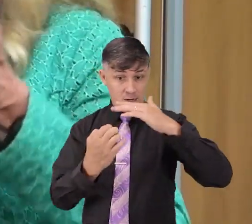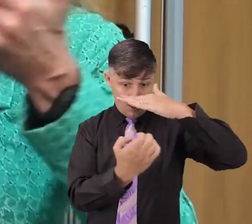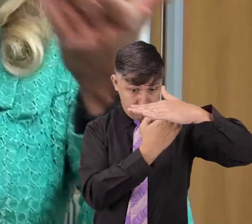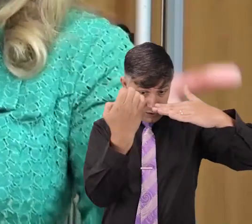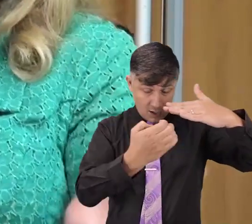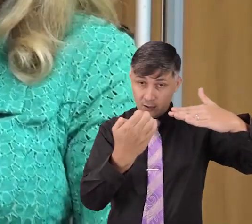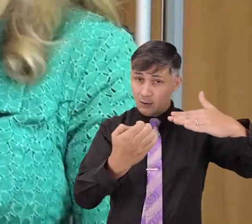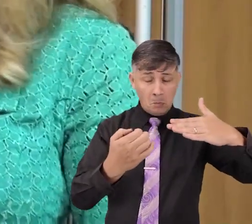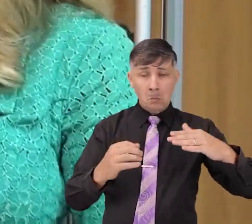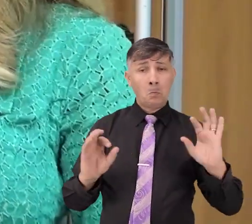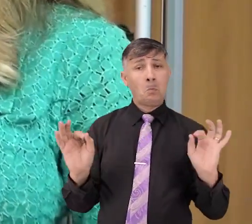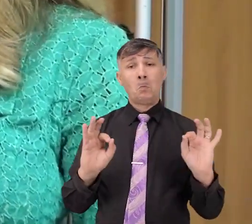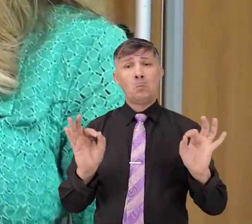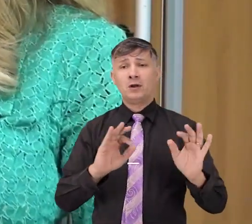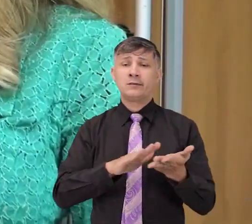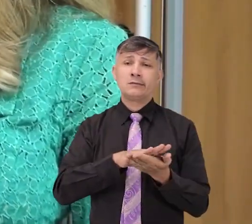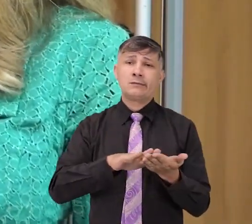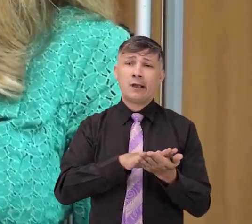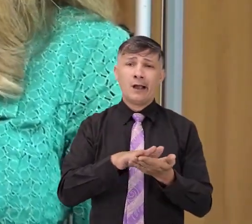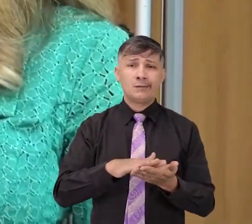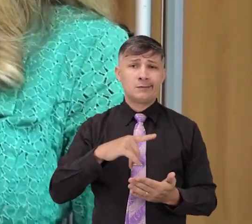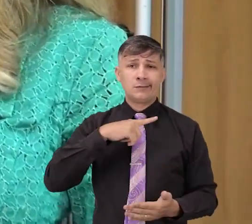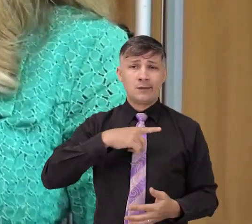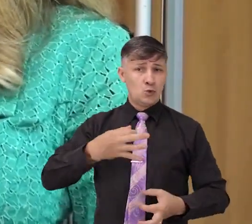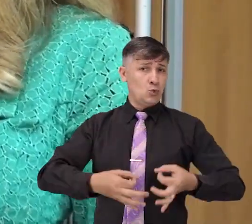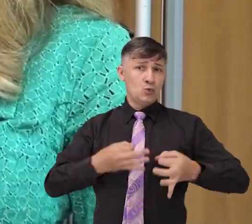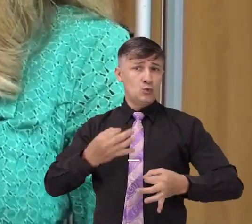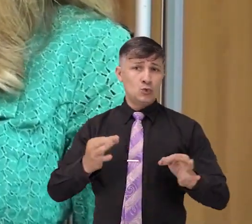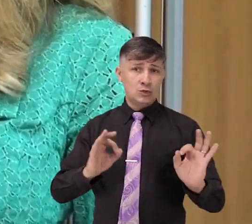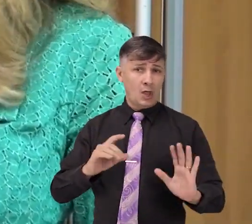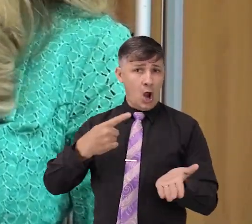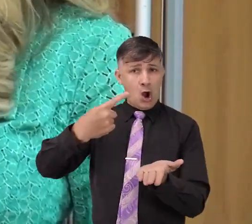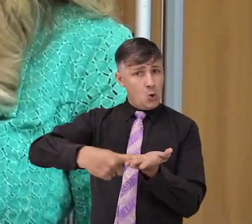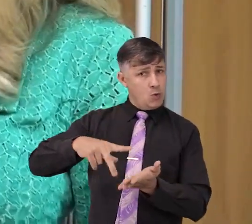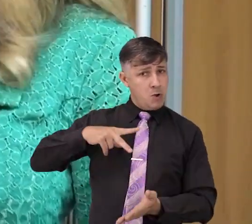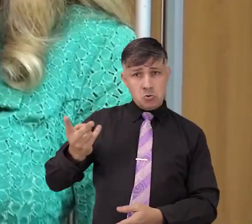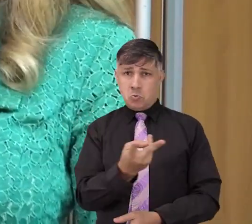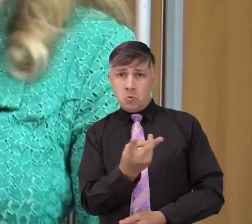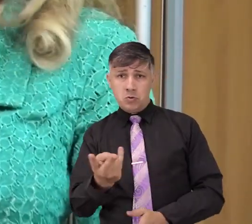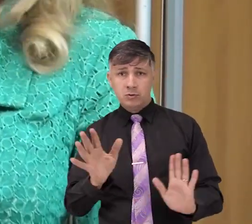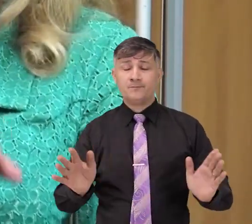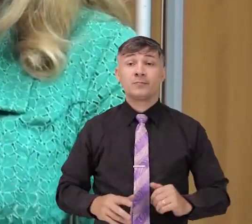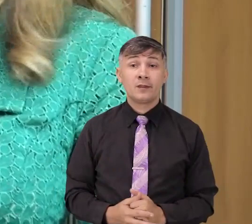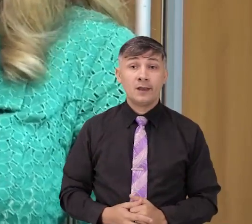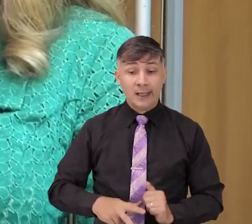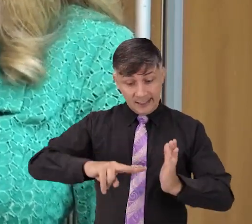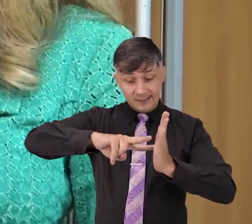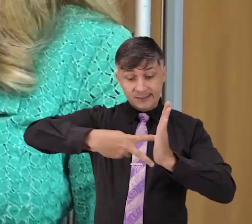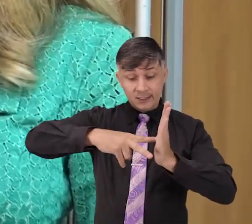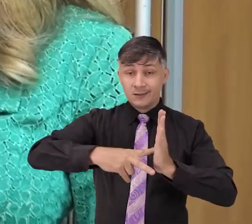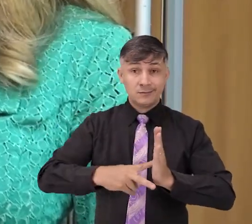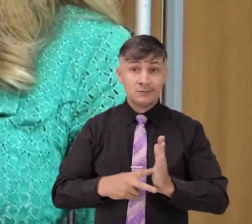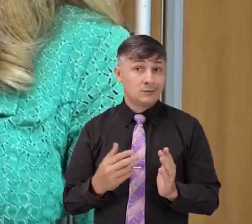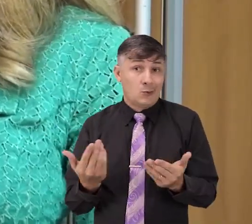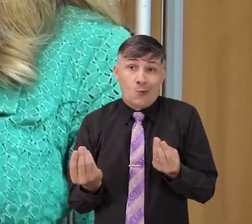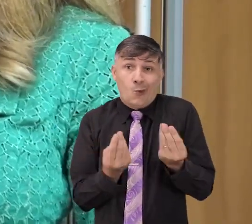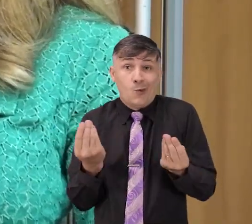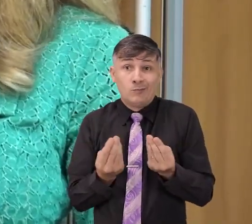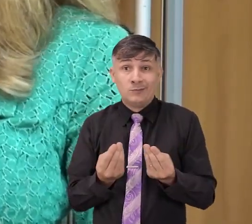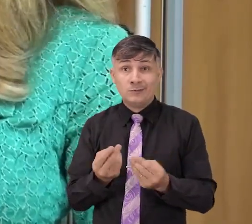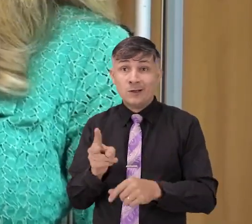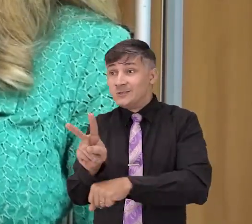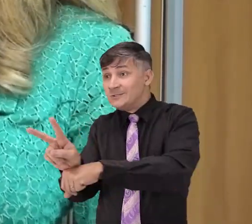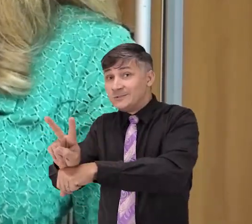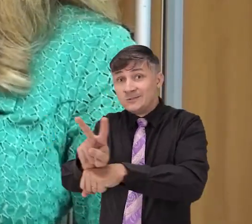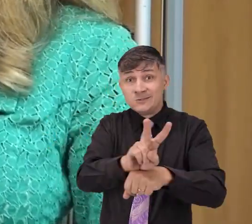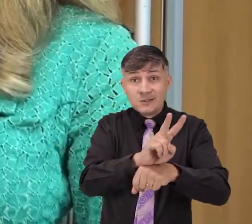empregadores, muitas vezes não sendo submetidos ao crivo da própria justiça. Né? Os sindicatos não podendo fiscalizar e